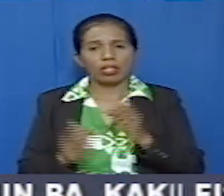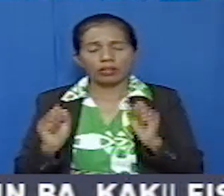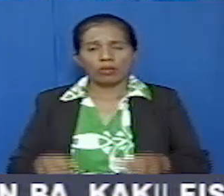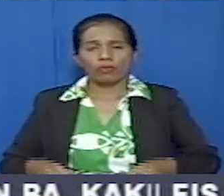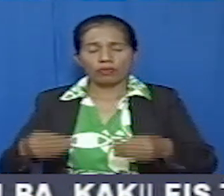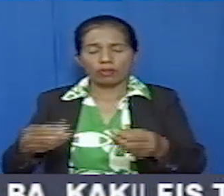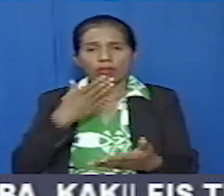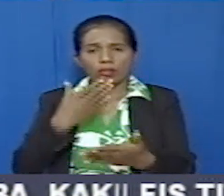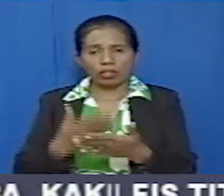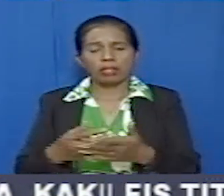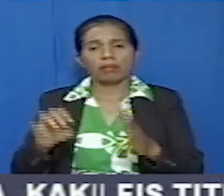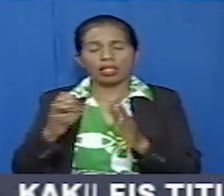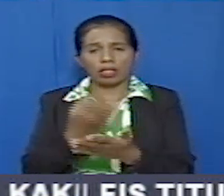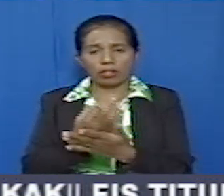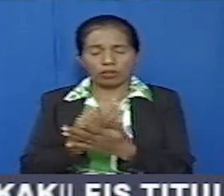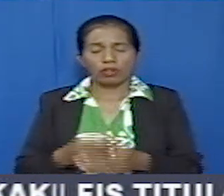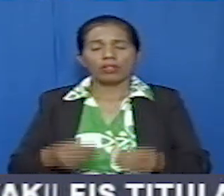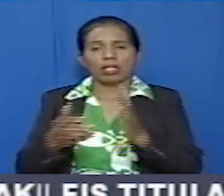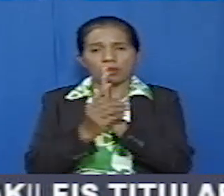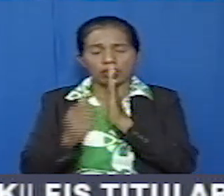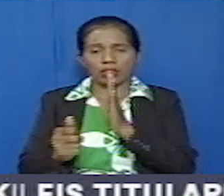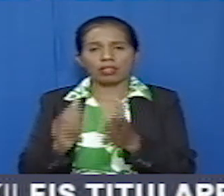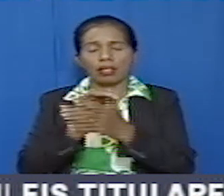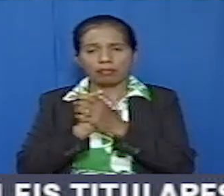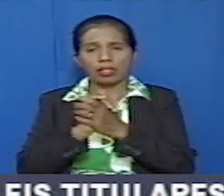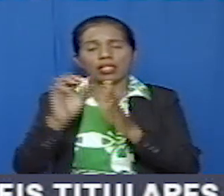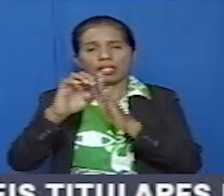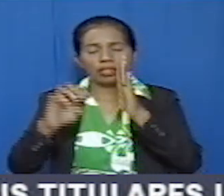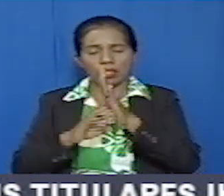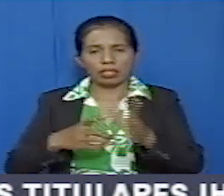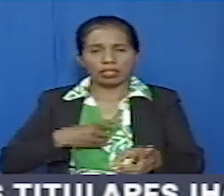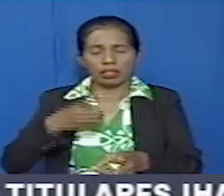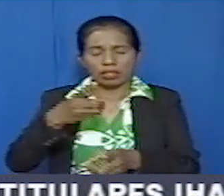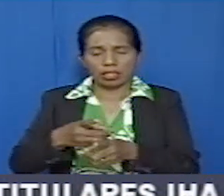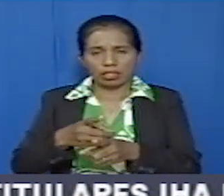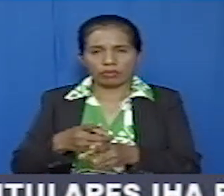Estado, rode integridade no capacidade, rode ramete em Estado direito